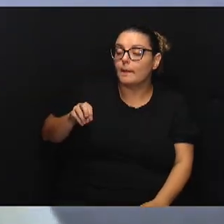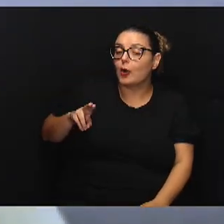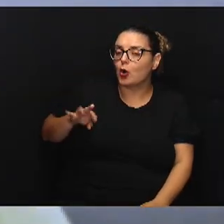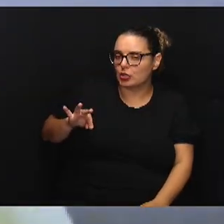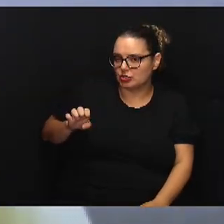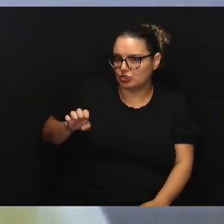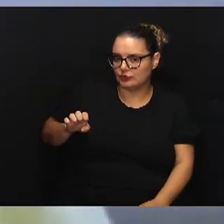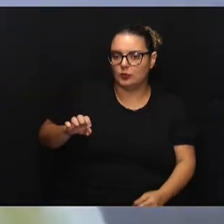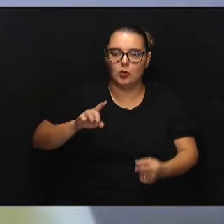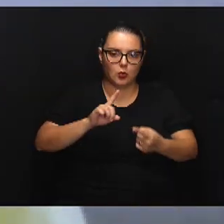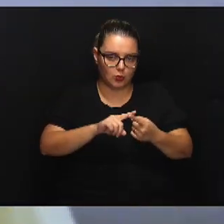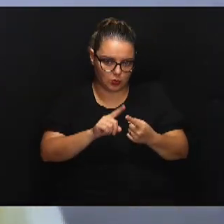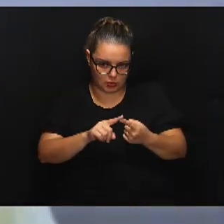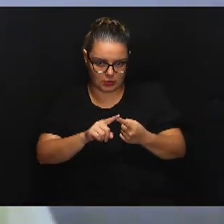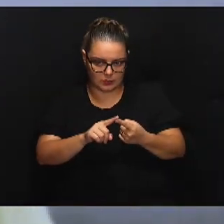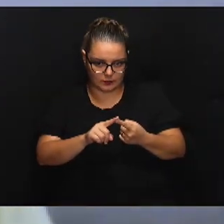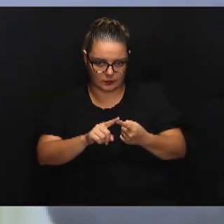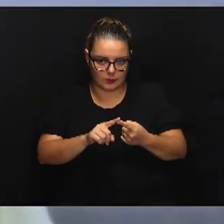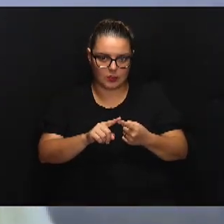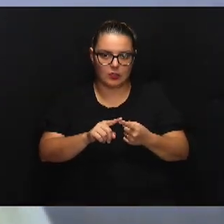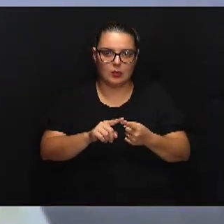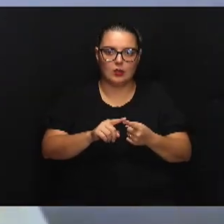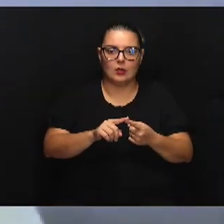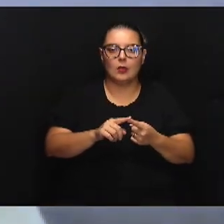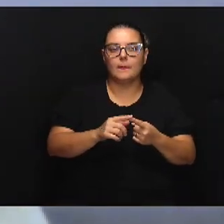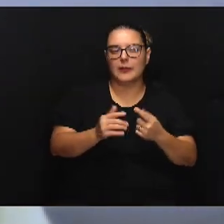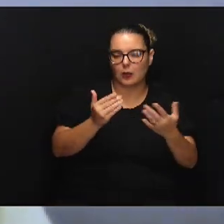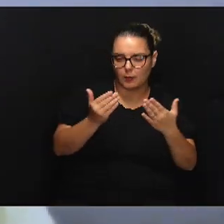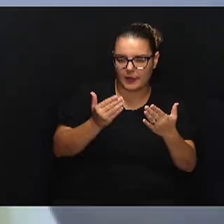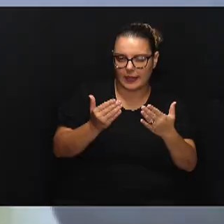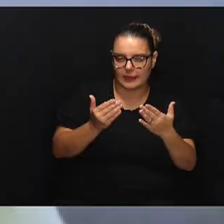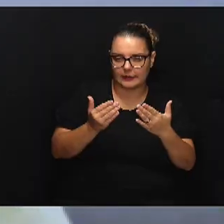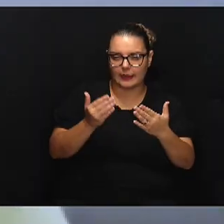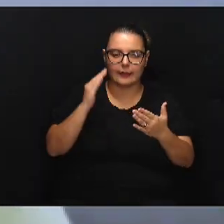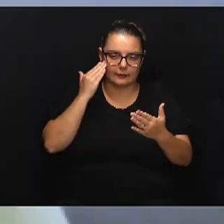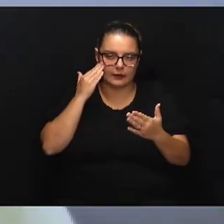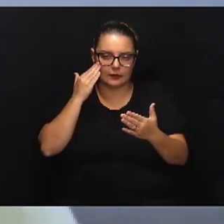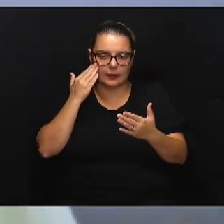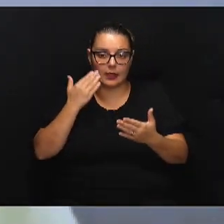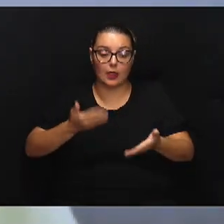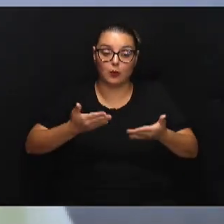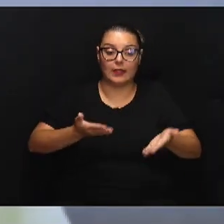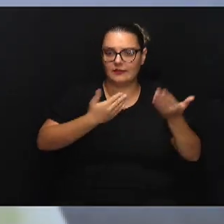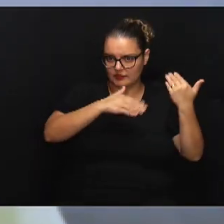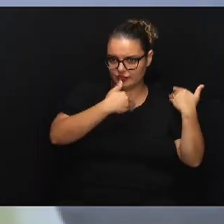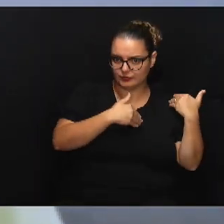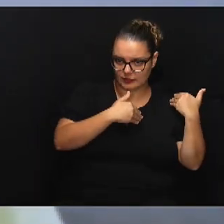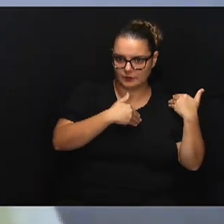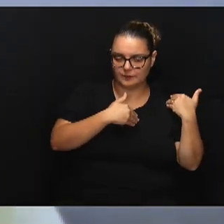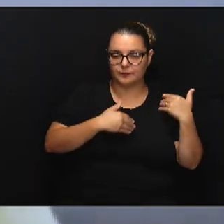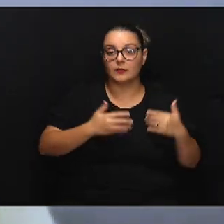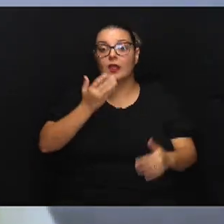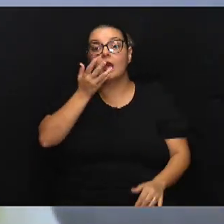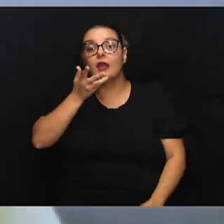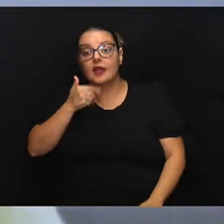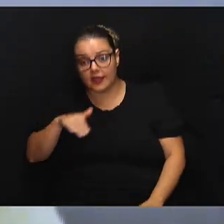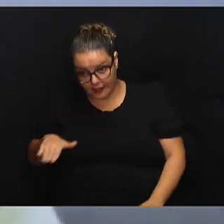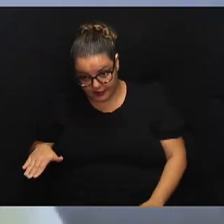suporte 1, vou usar ainda a nomenclatura anterior, leve. É aquela criança que também tem